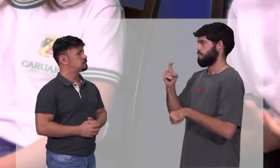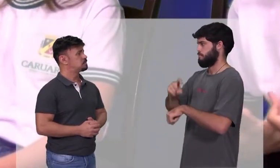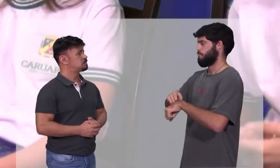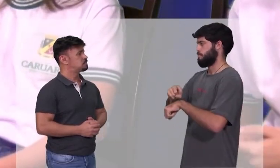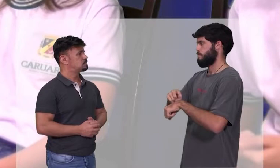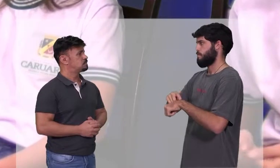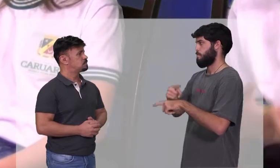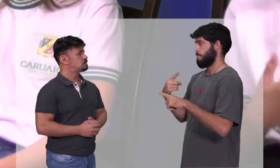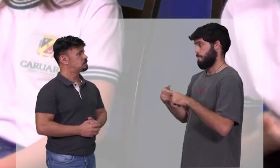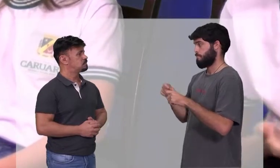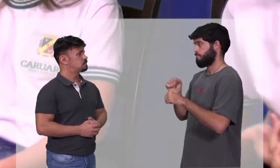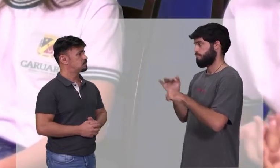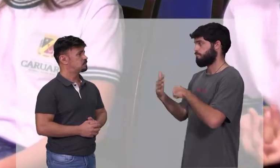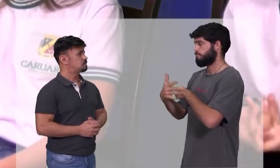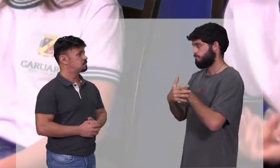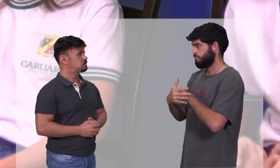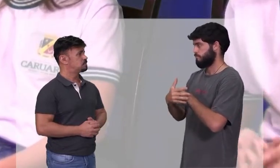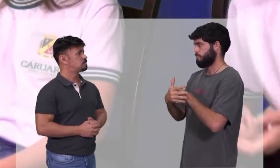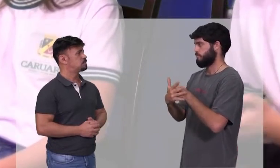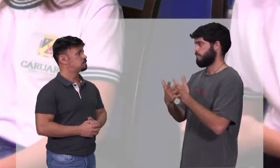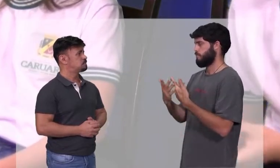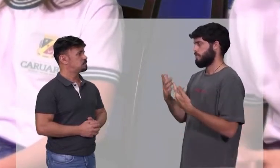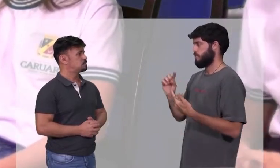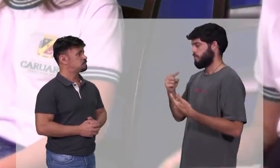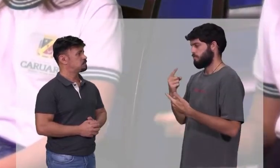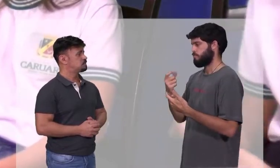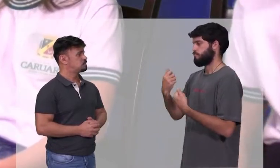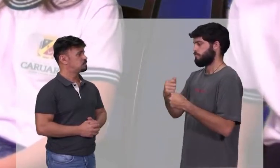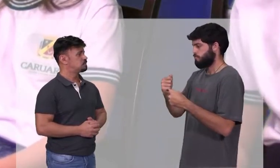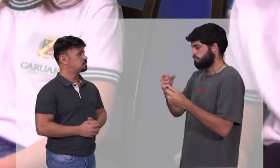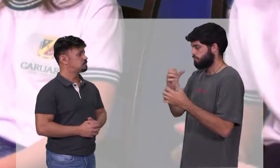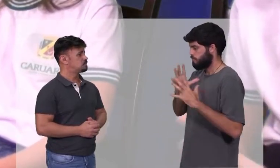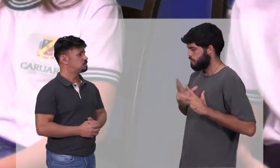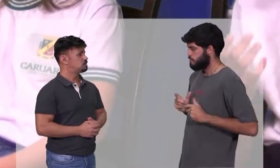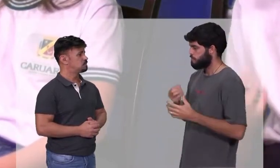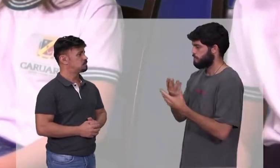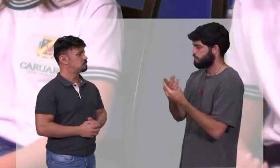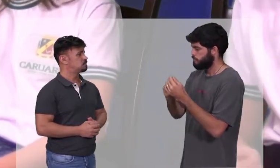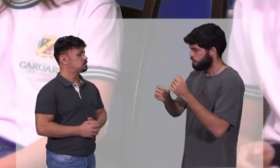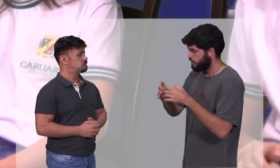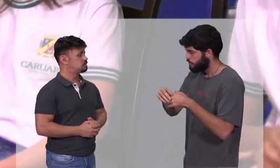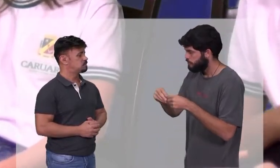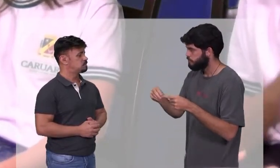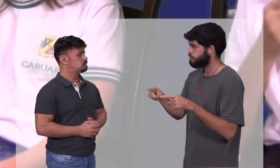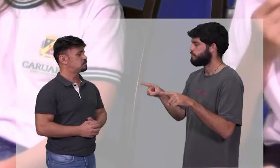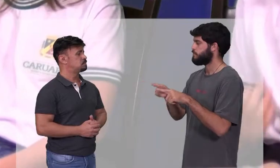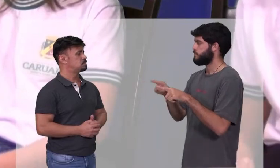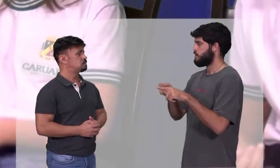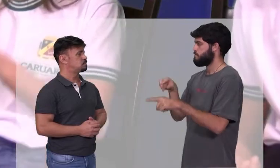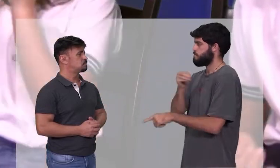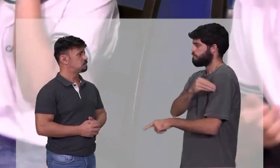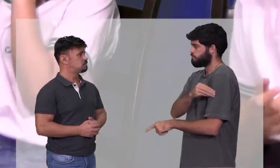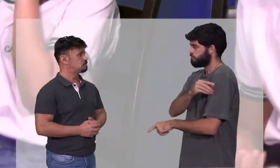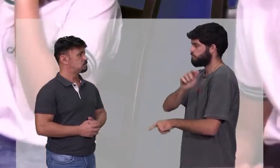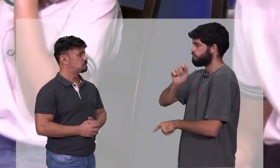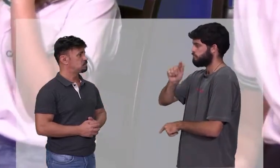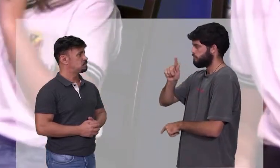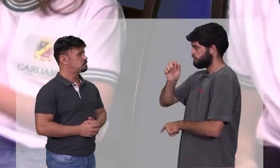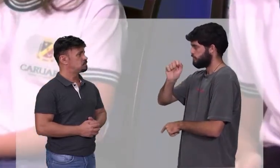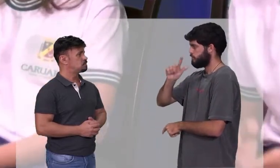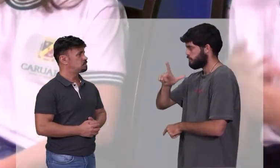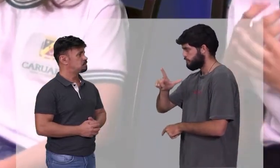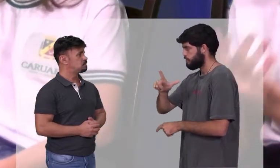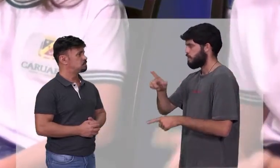nesse momento, porque é uma pandemia. Aí, gente, a gente tem que lavar a mão tudo direito, passar álcool em